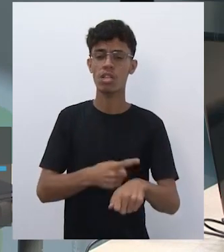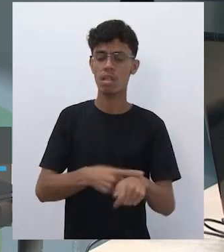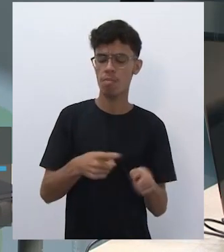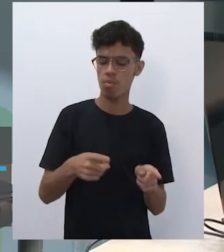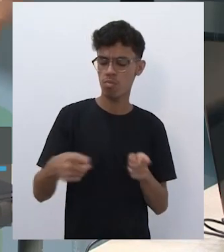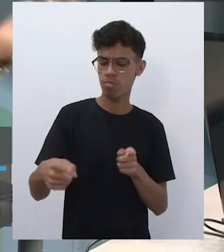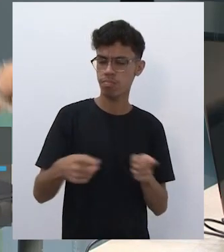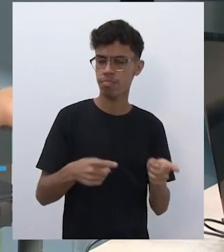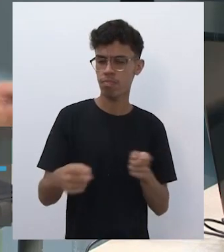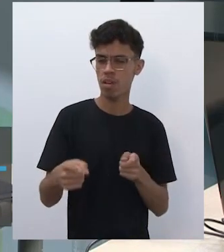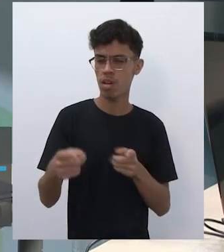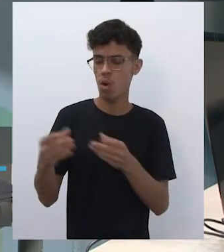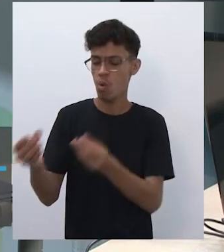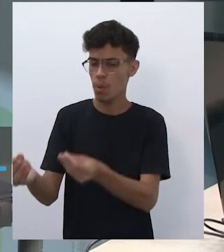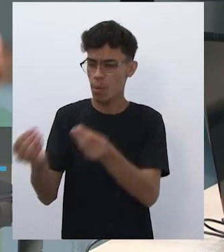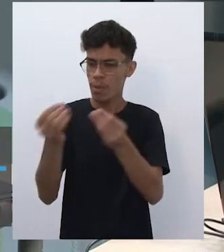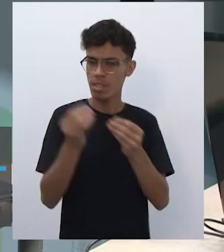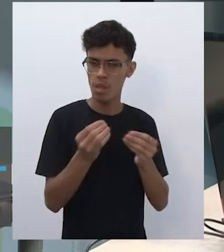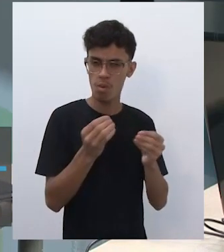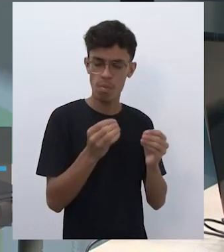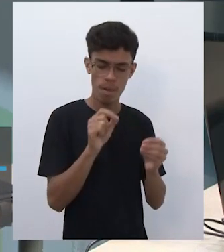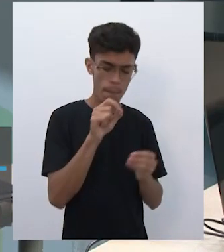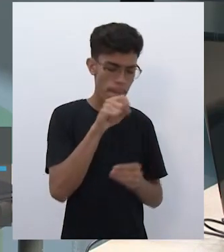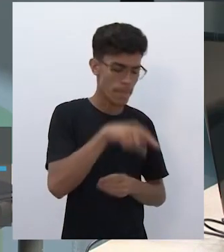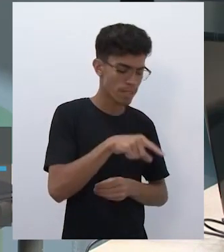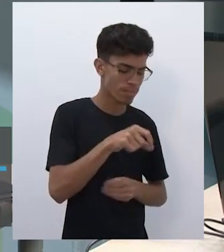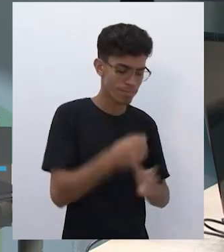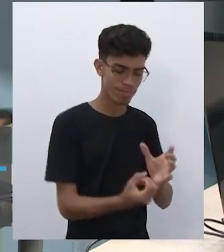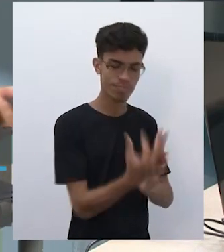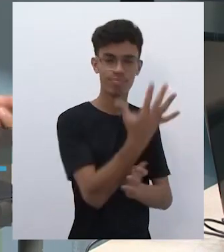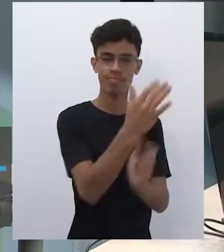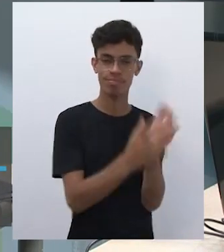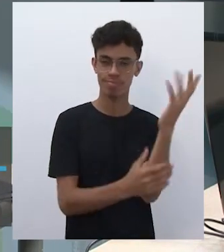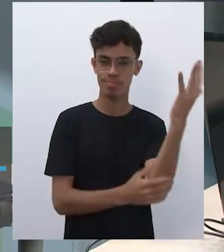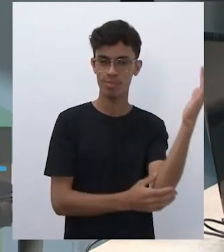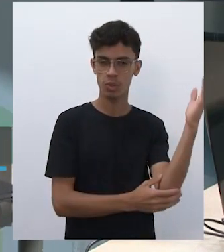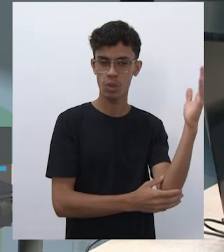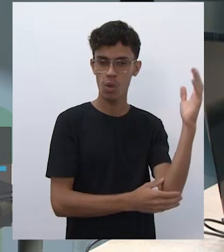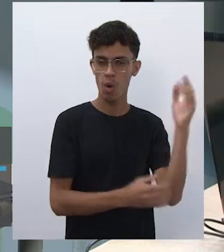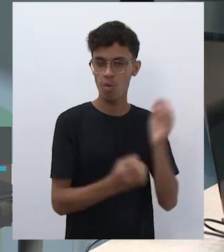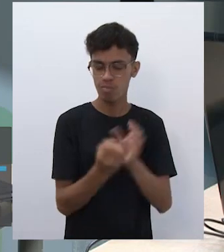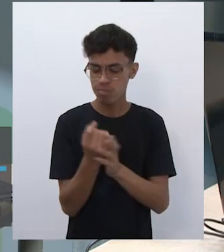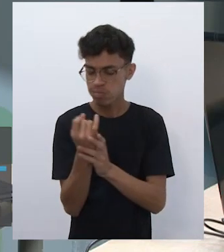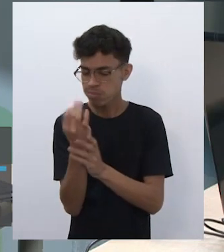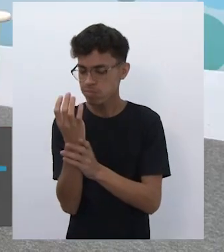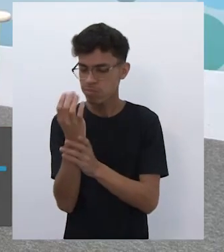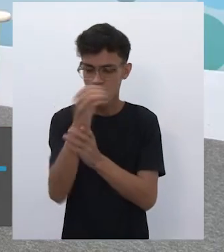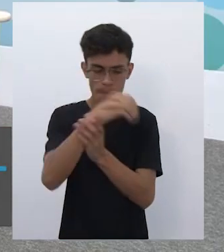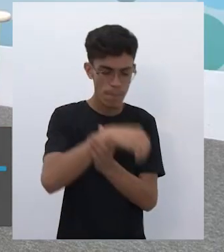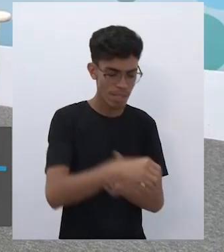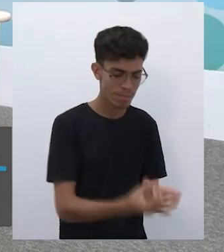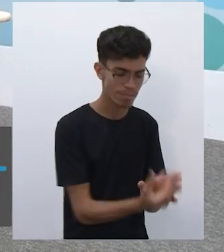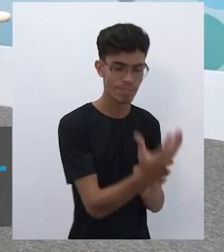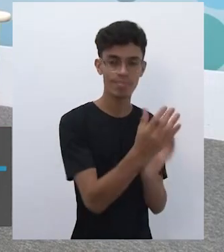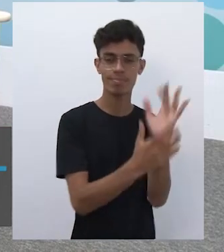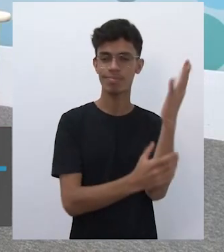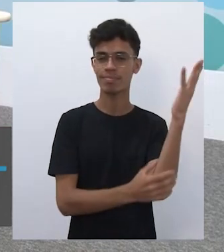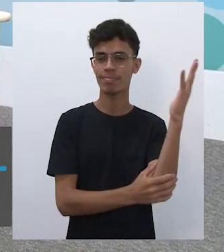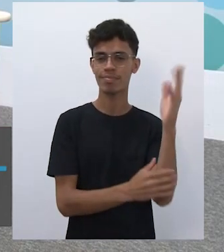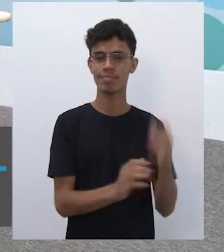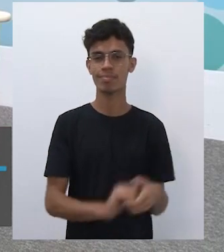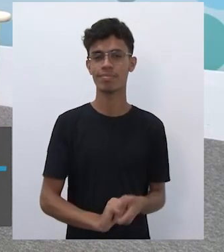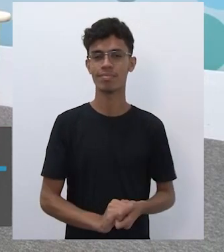pessoas, doação de sementes, enfim, né? Mudas. Professor Anderson, não é